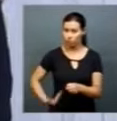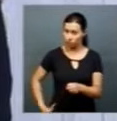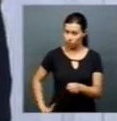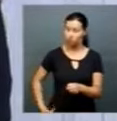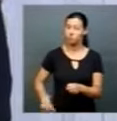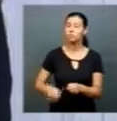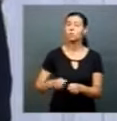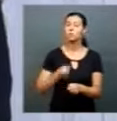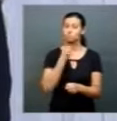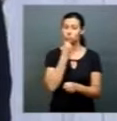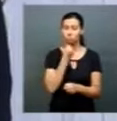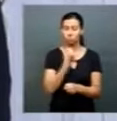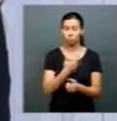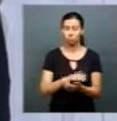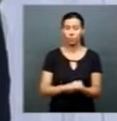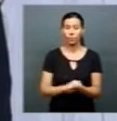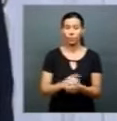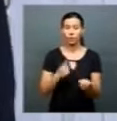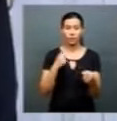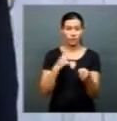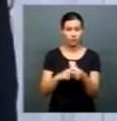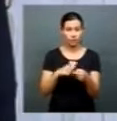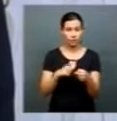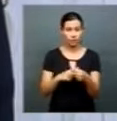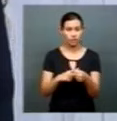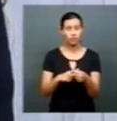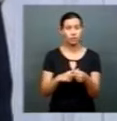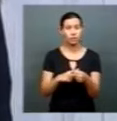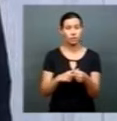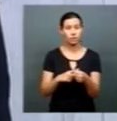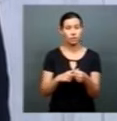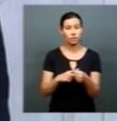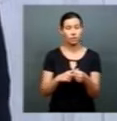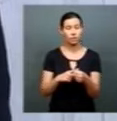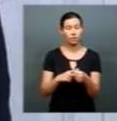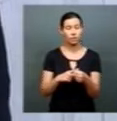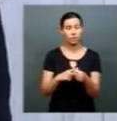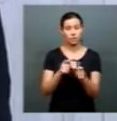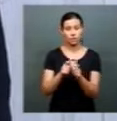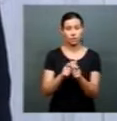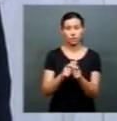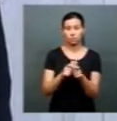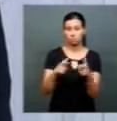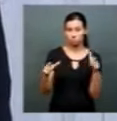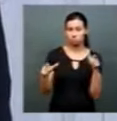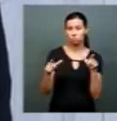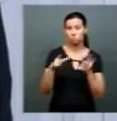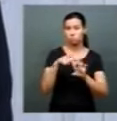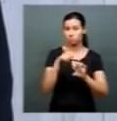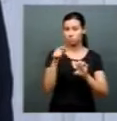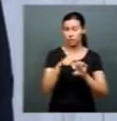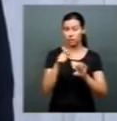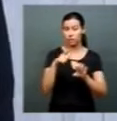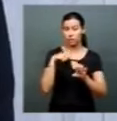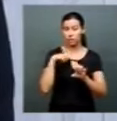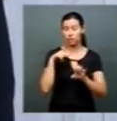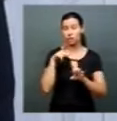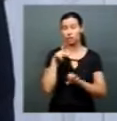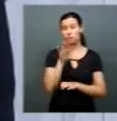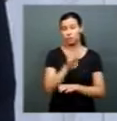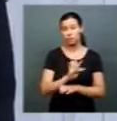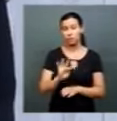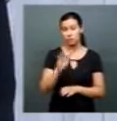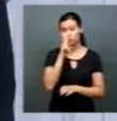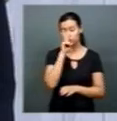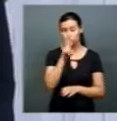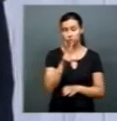as cidades, né, as regiões que têm se despontado, elas têm essa característica de terem universidades